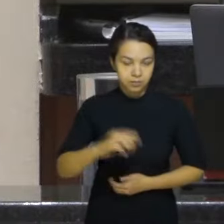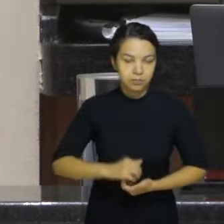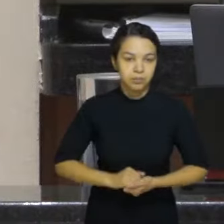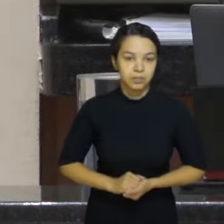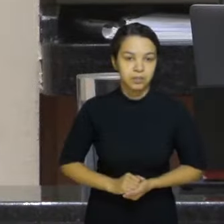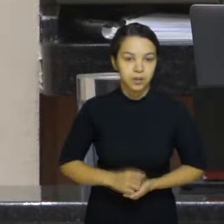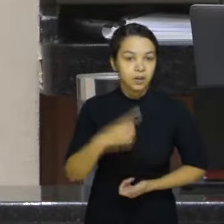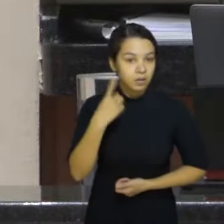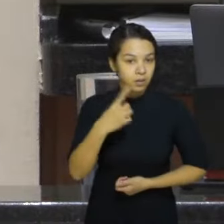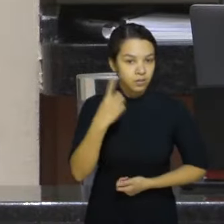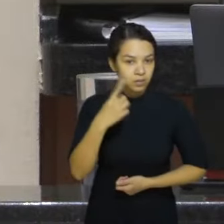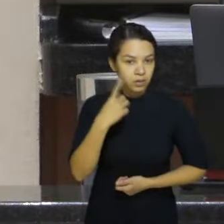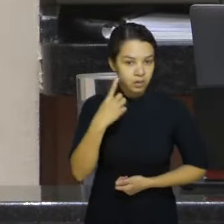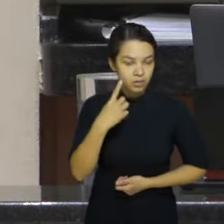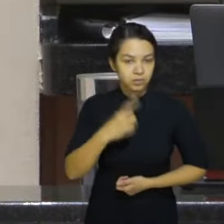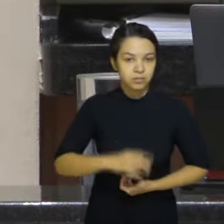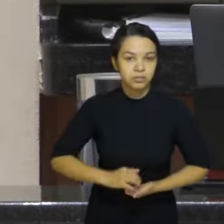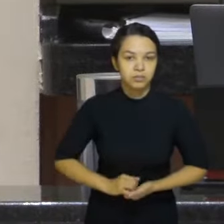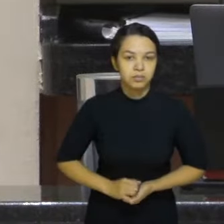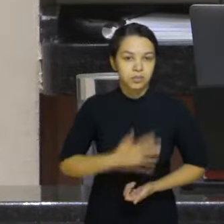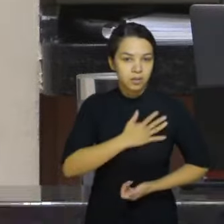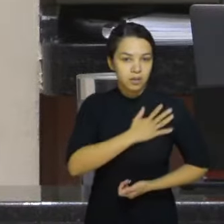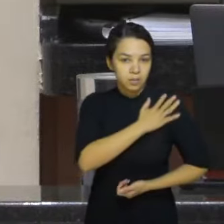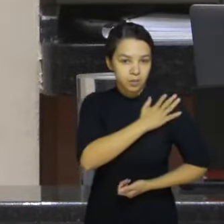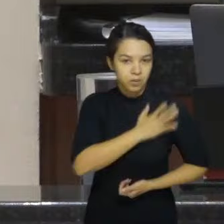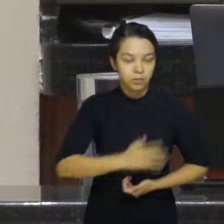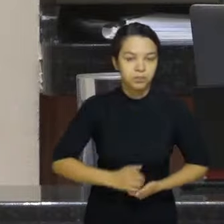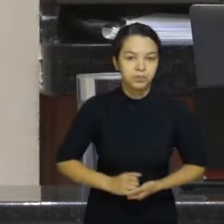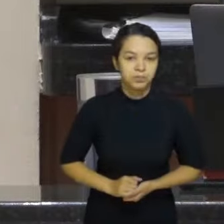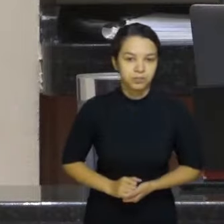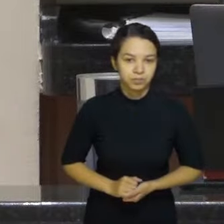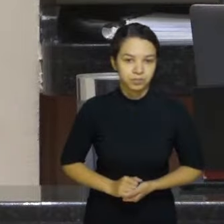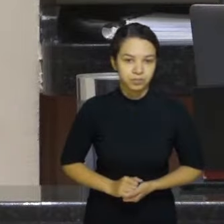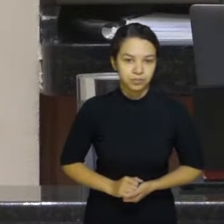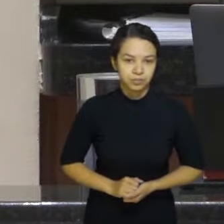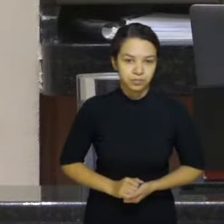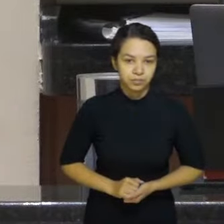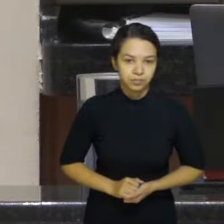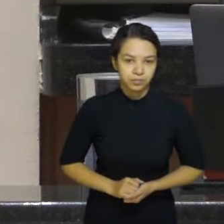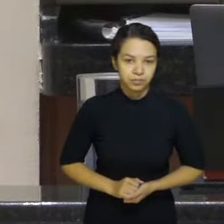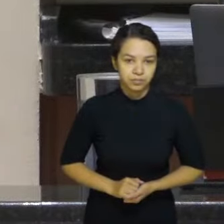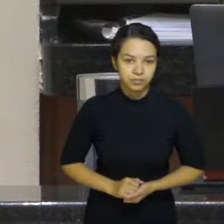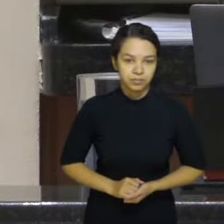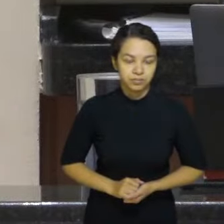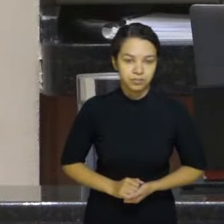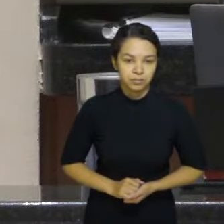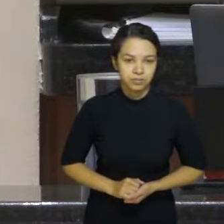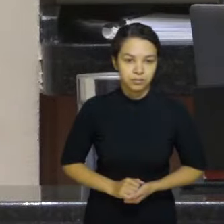Deputado Napoleão Bernardes fará uso da palavra.